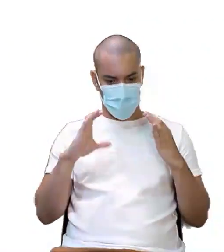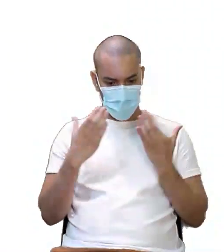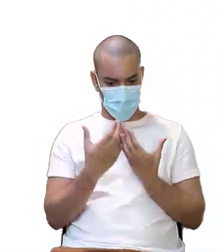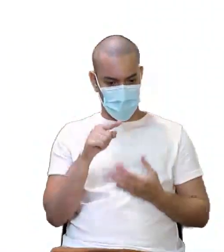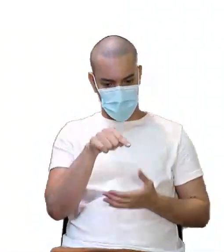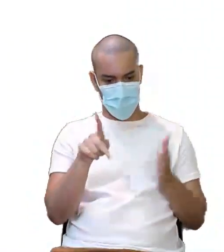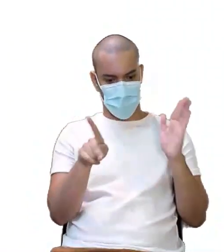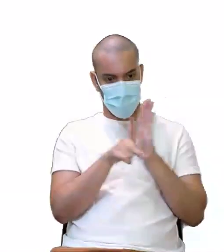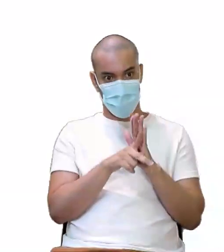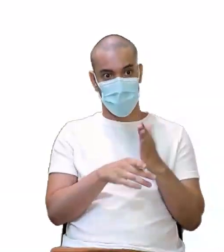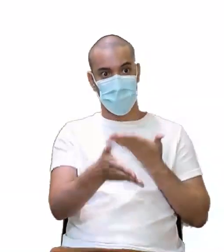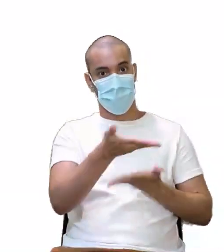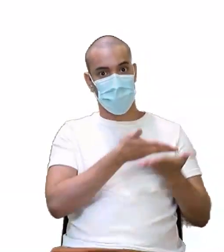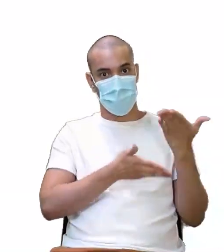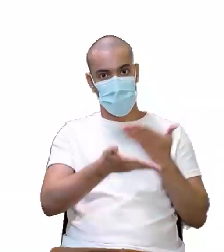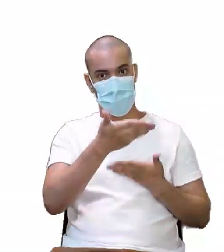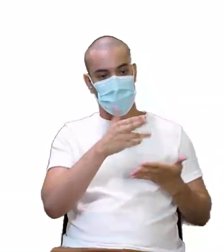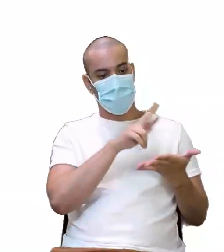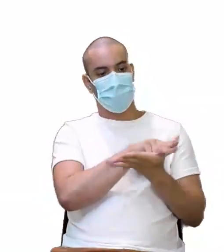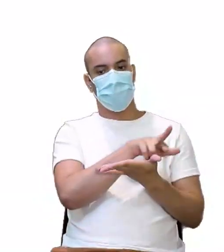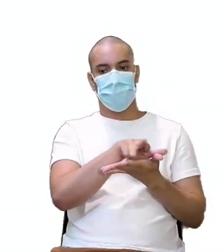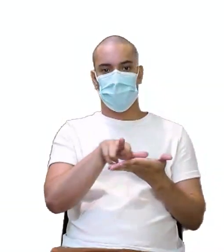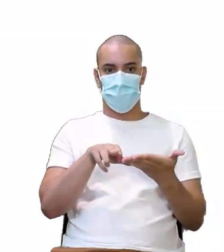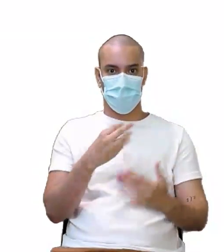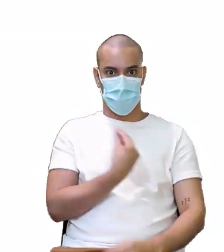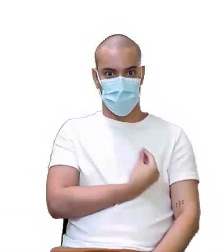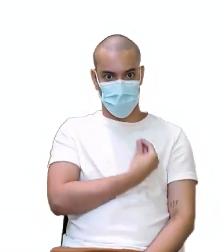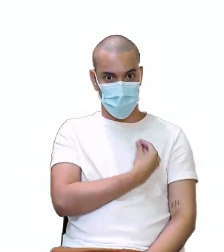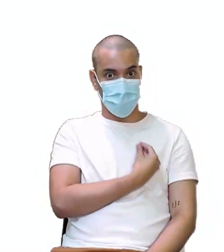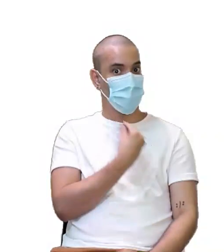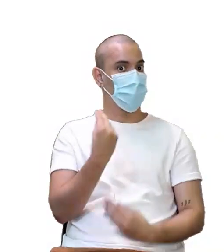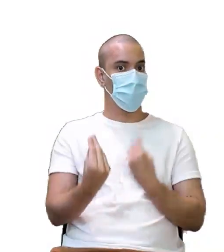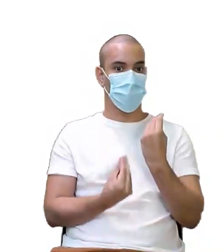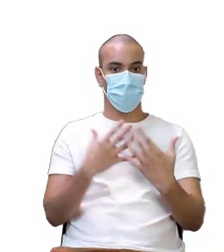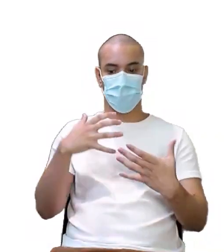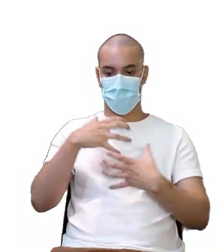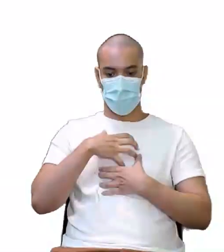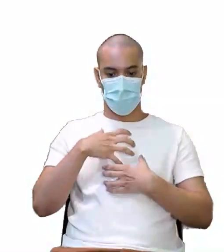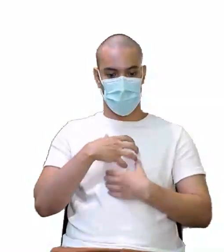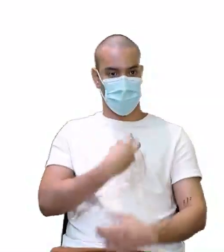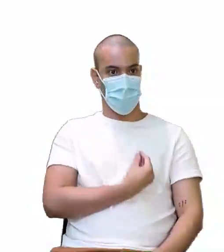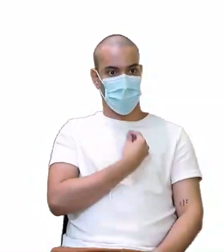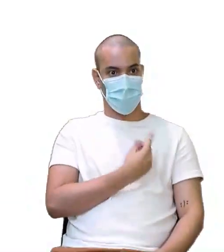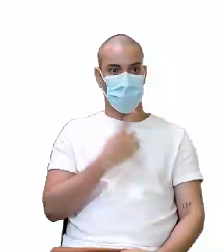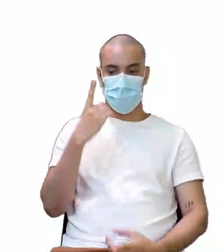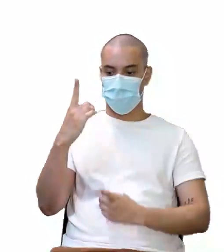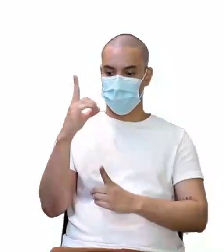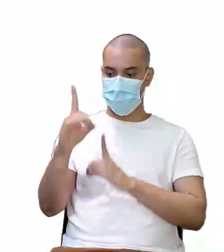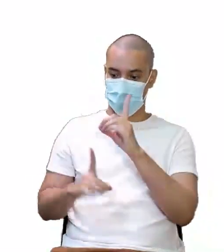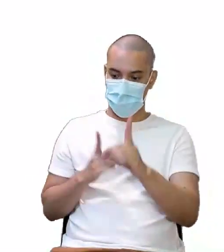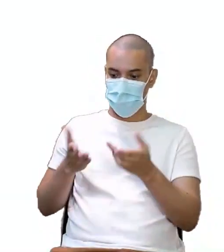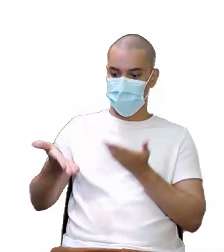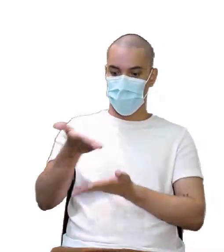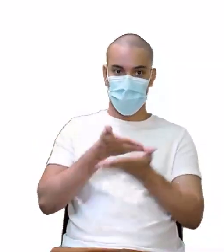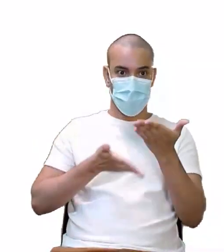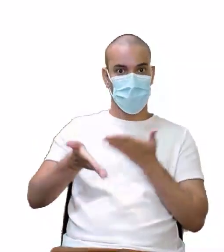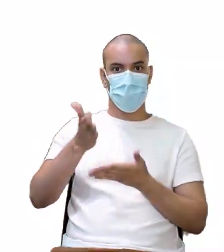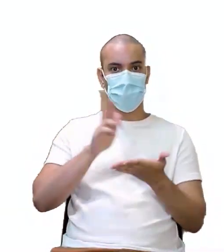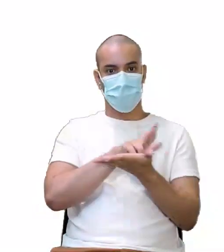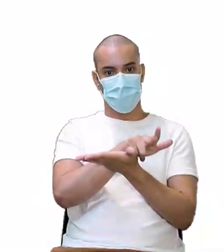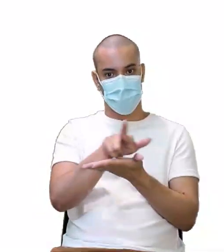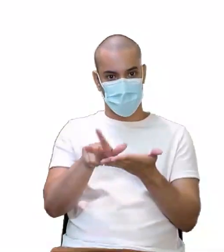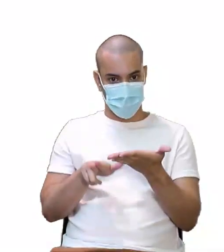ou seja, a interação entre vários seres vivos, a forma de vida, a dinâmica que se dá entre vários seres vivos.